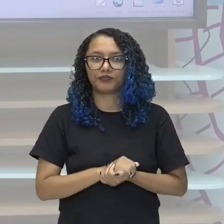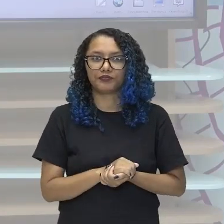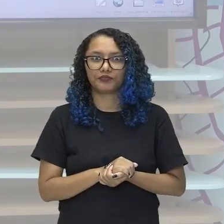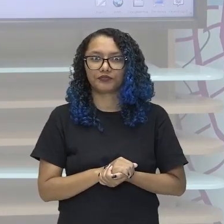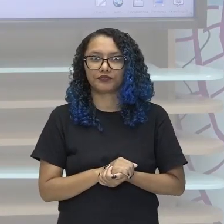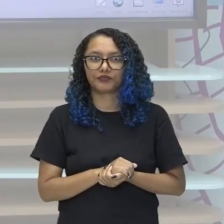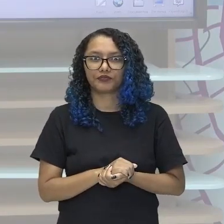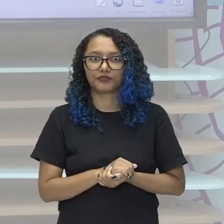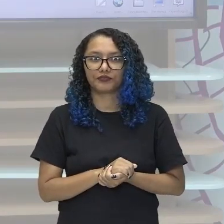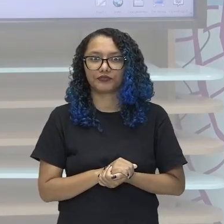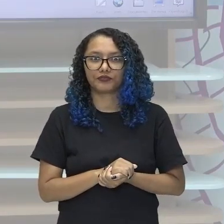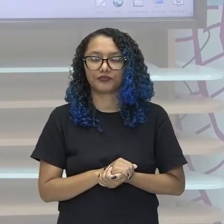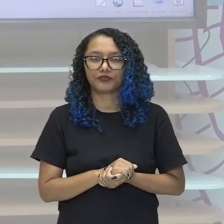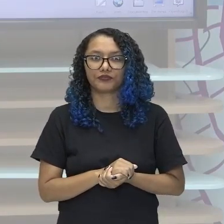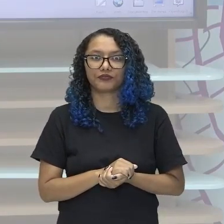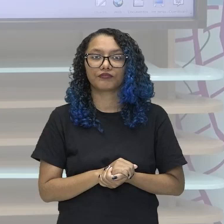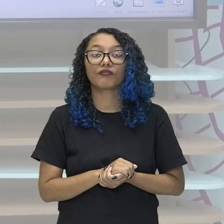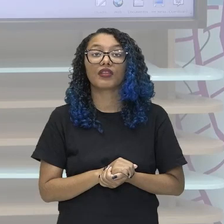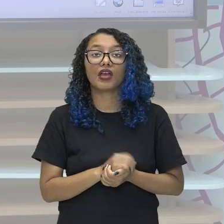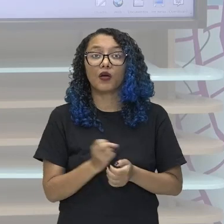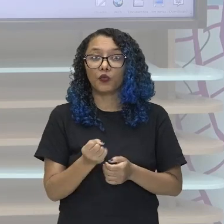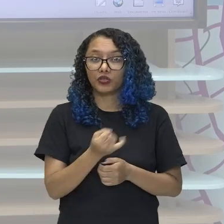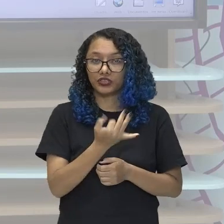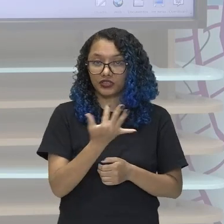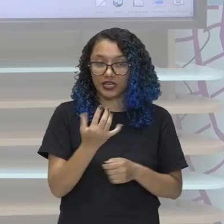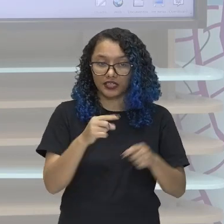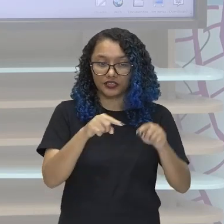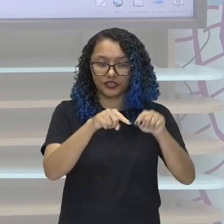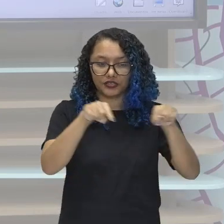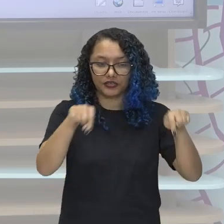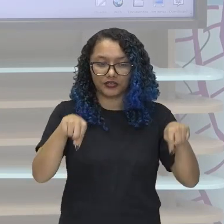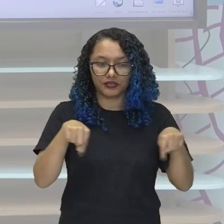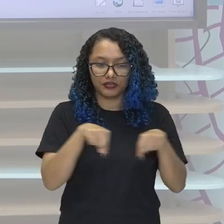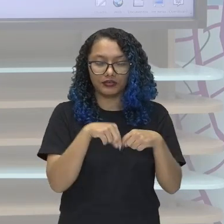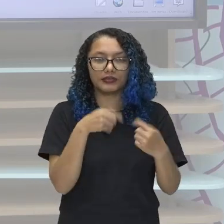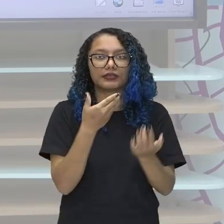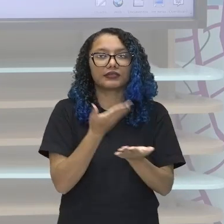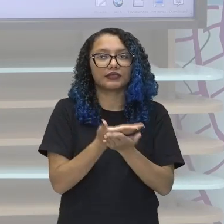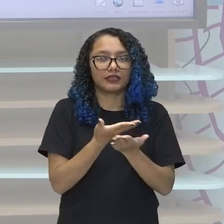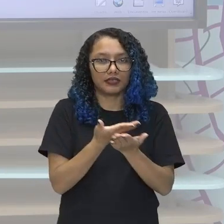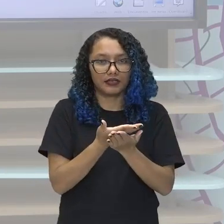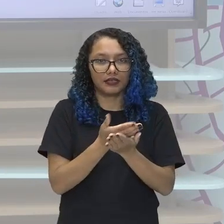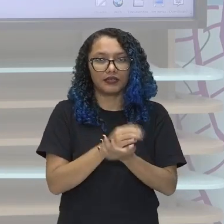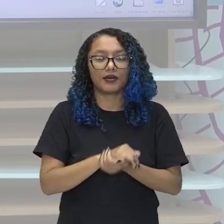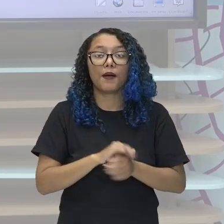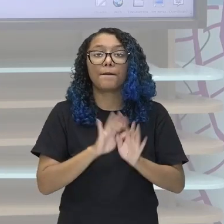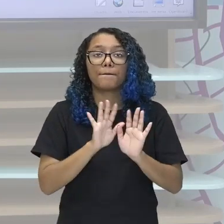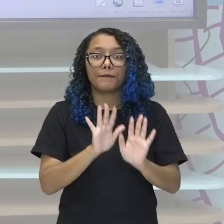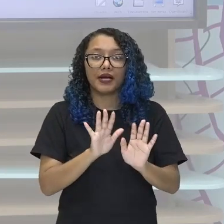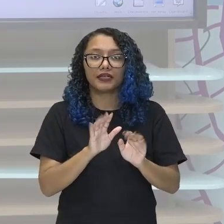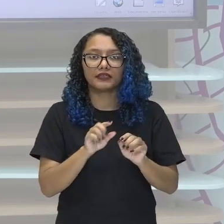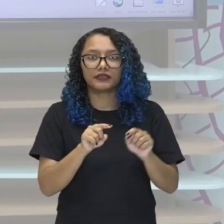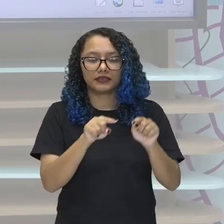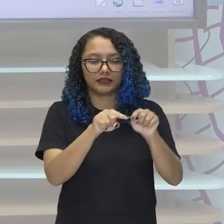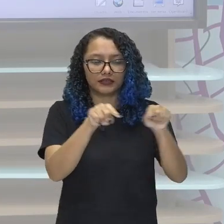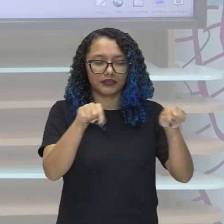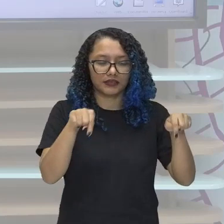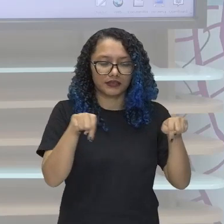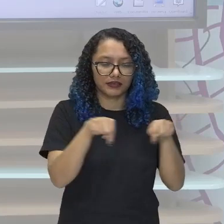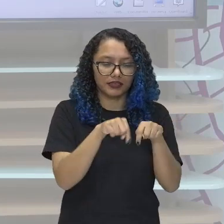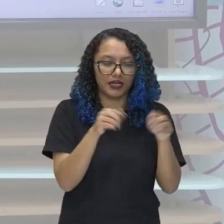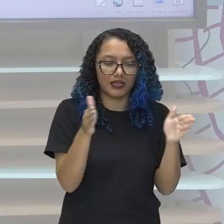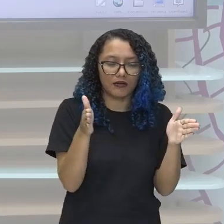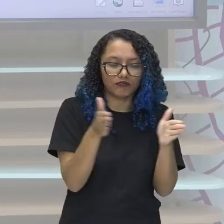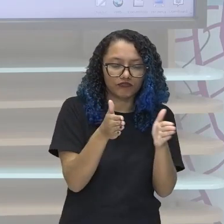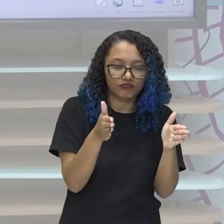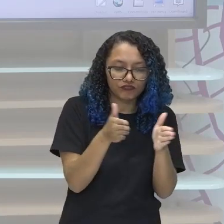um quantitativo de salas. Porém, o total dessas salas, eu tenho salas grandes e